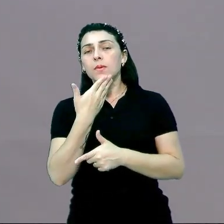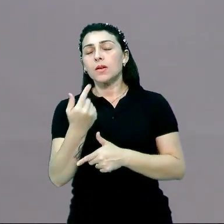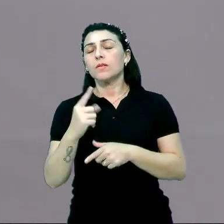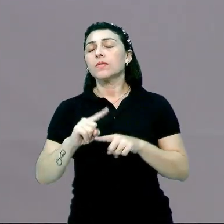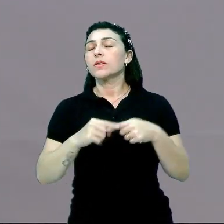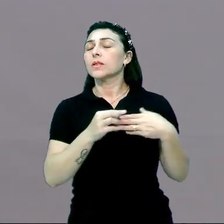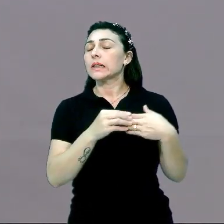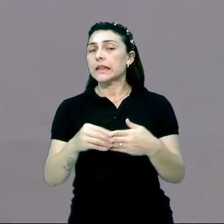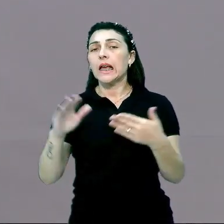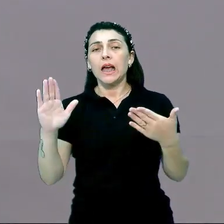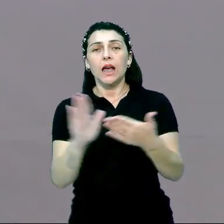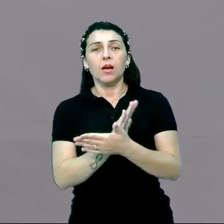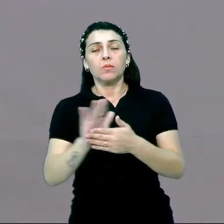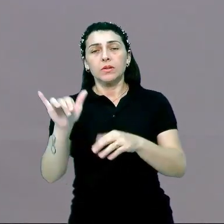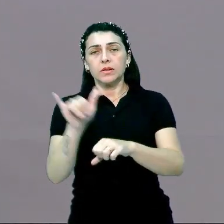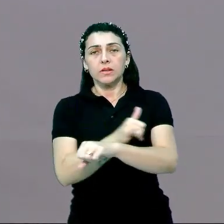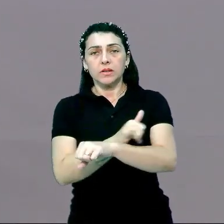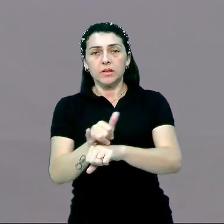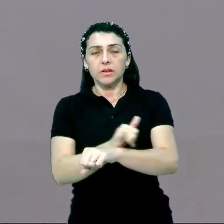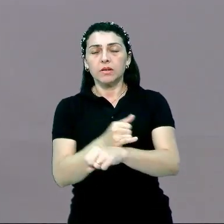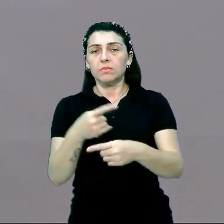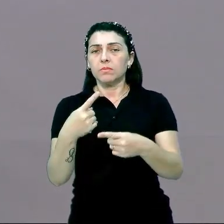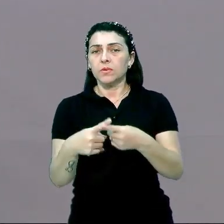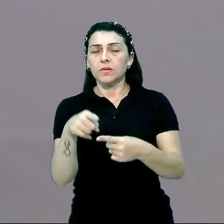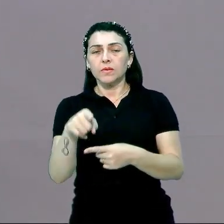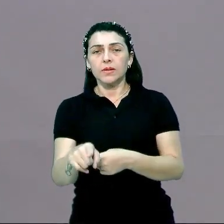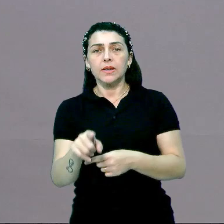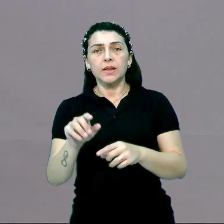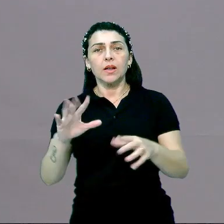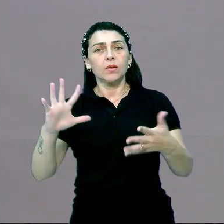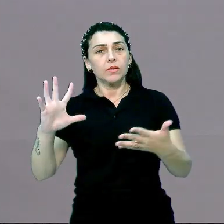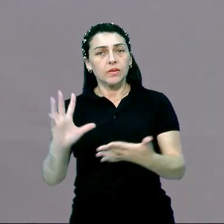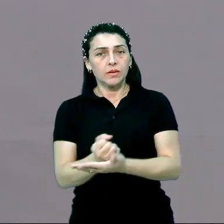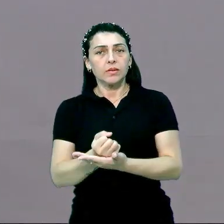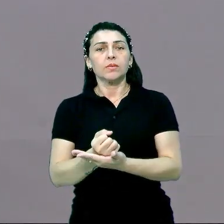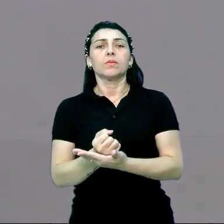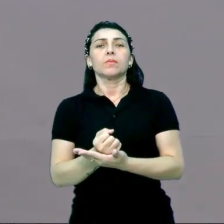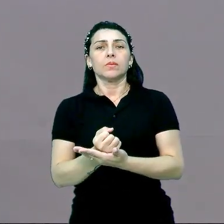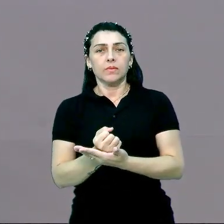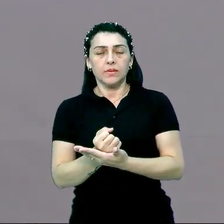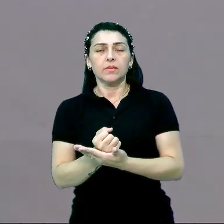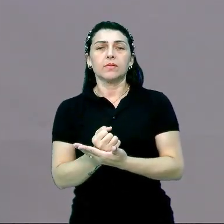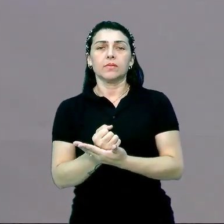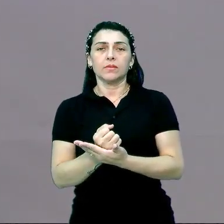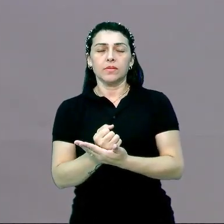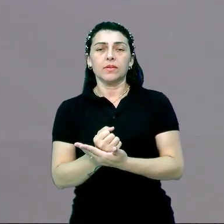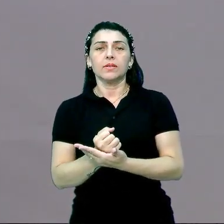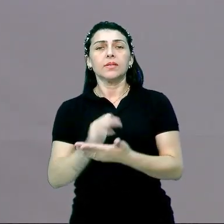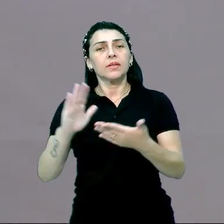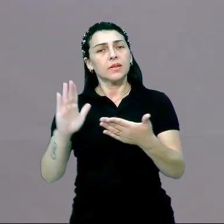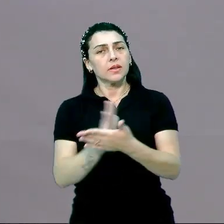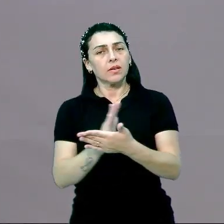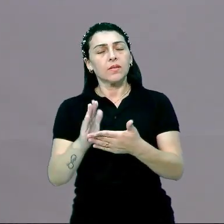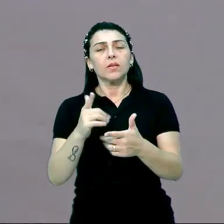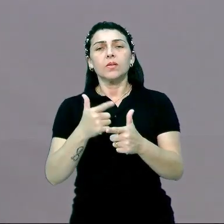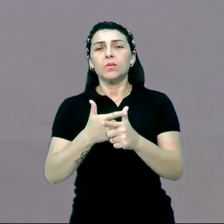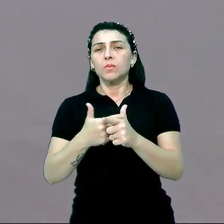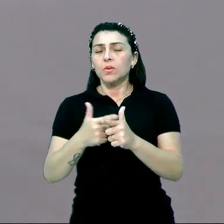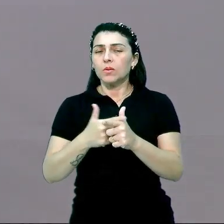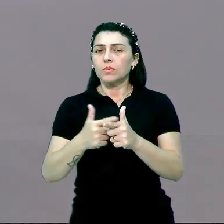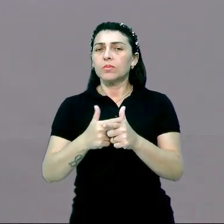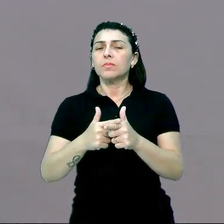você vai trazer algumas estratégias. Porque você não é o salvador da pátria. E talvez o problema esteja